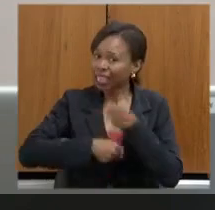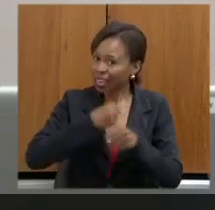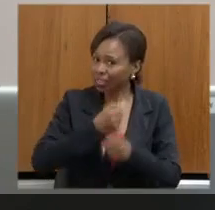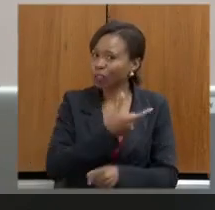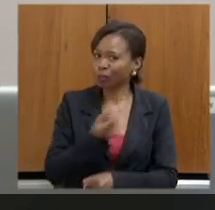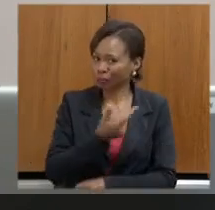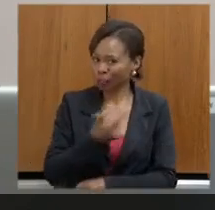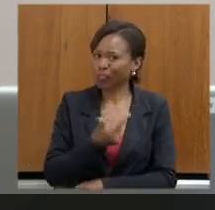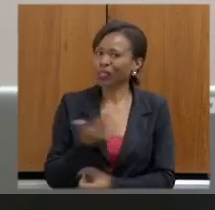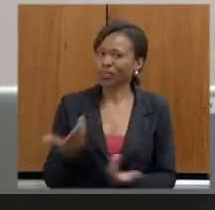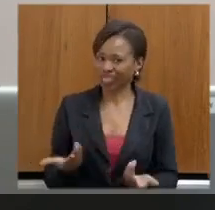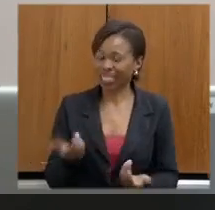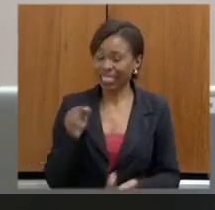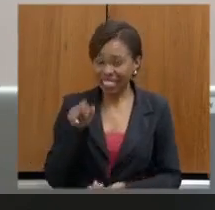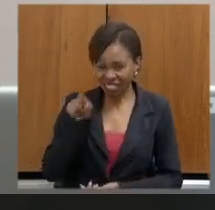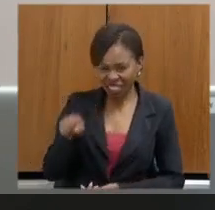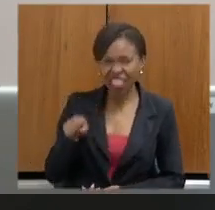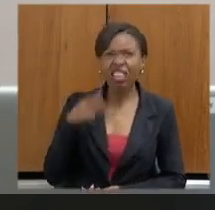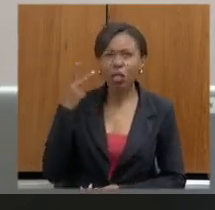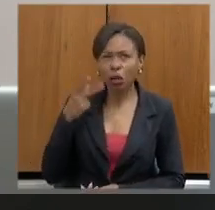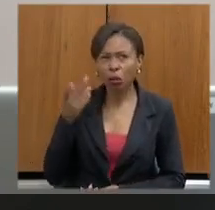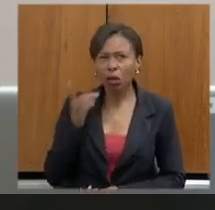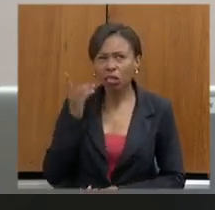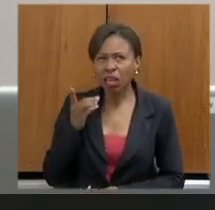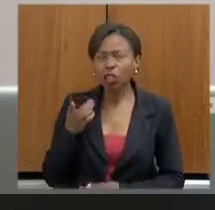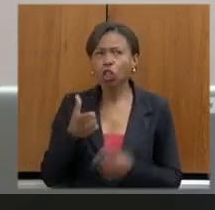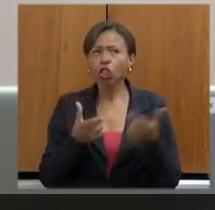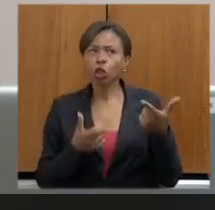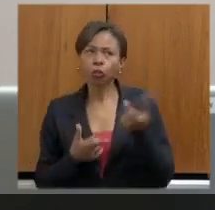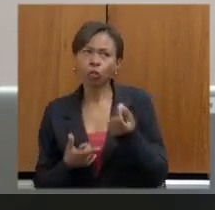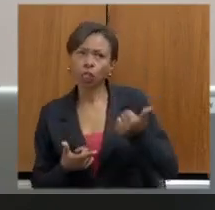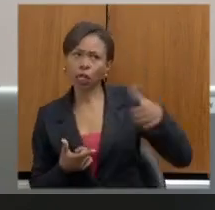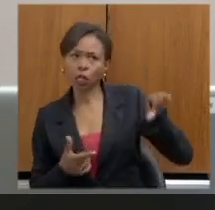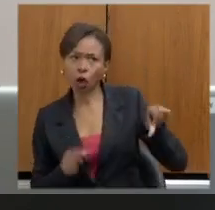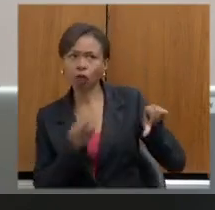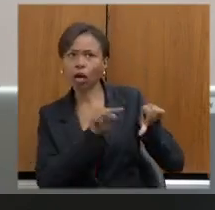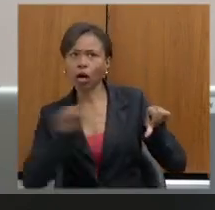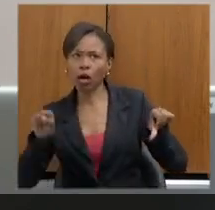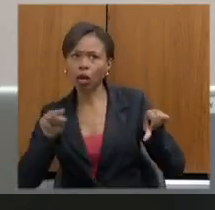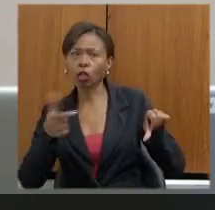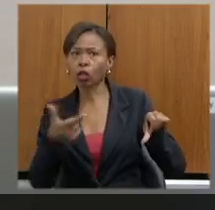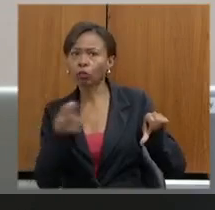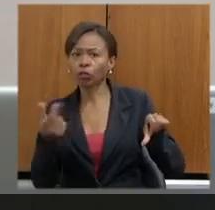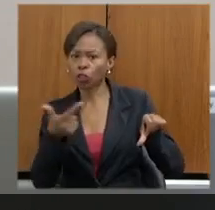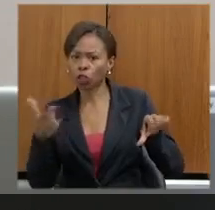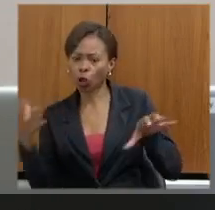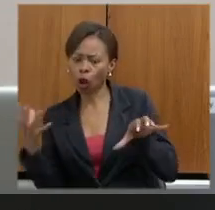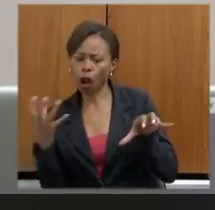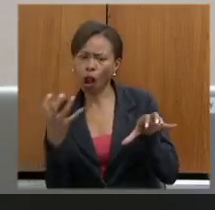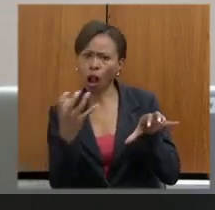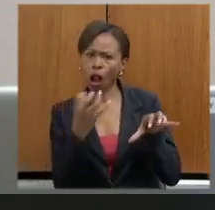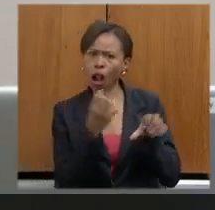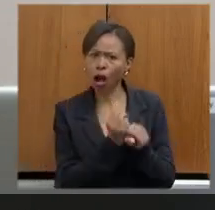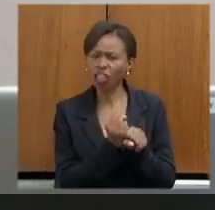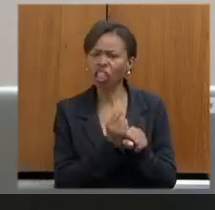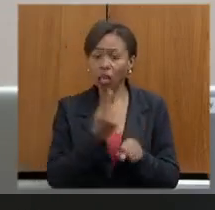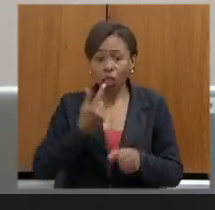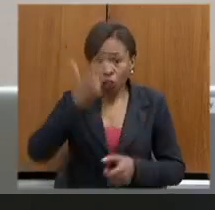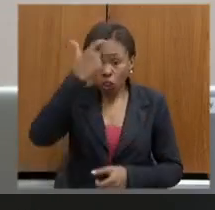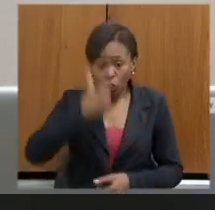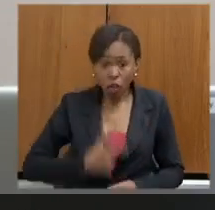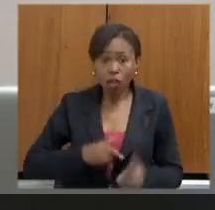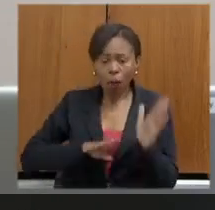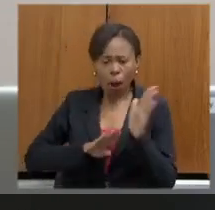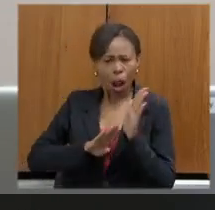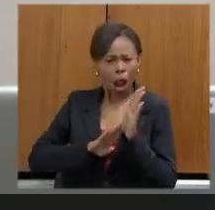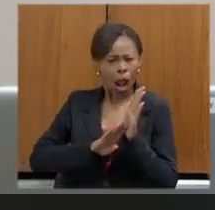então se vossa excelência computar os ano de 2019 a2022 aí nós vamos bater todos os recordes aqui